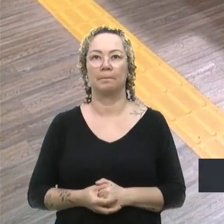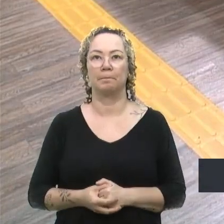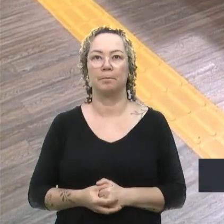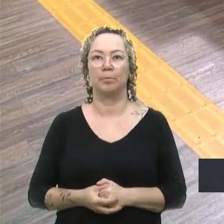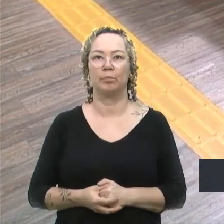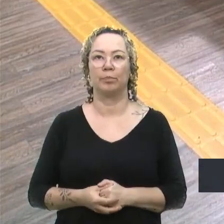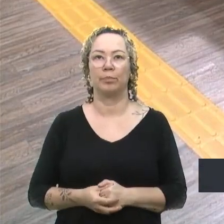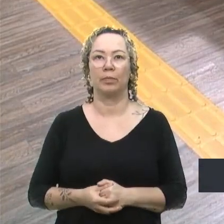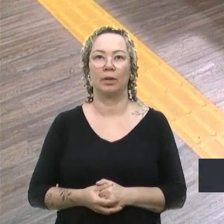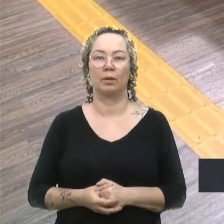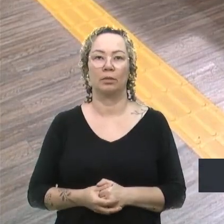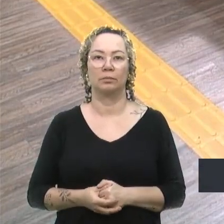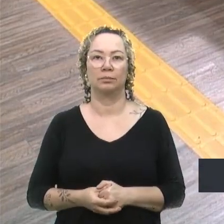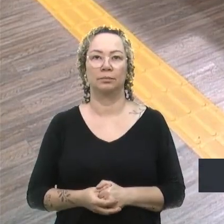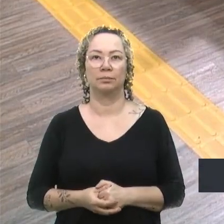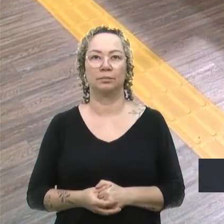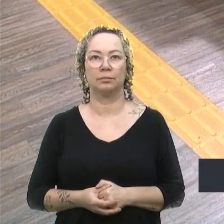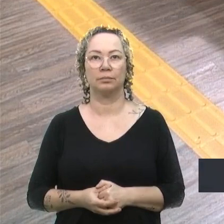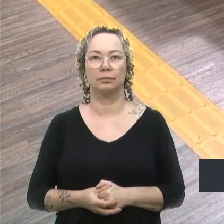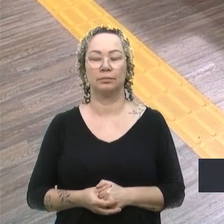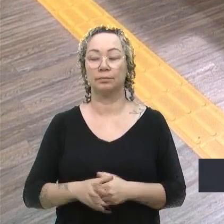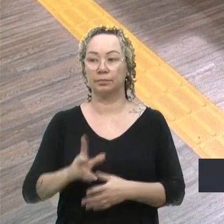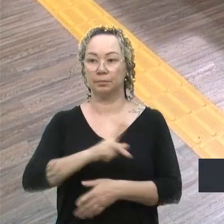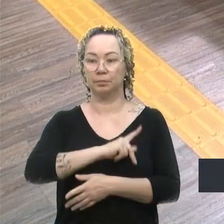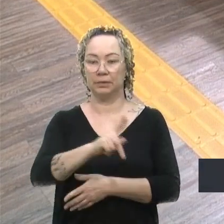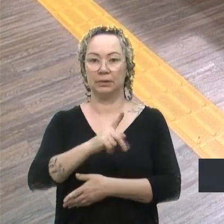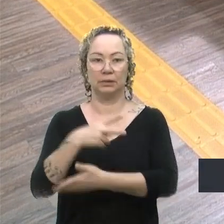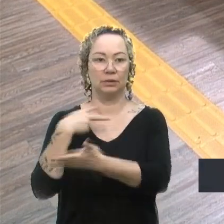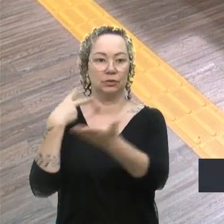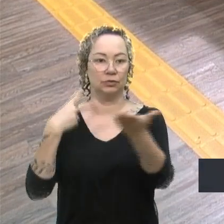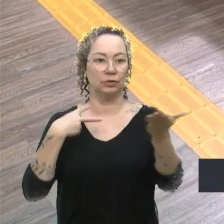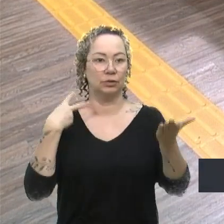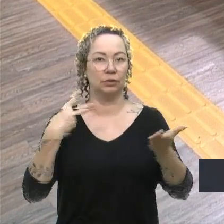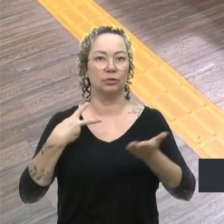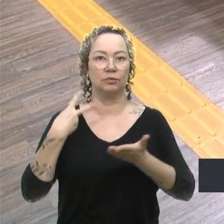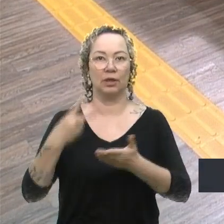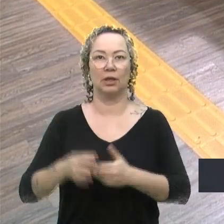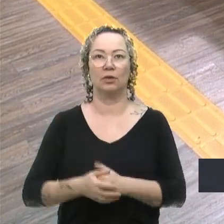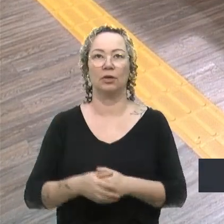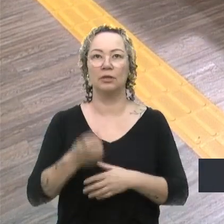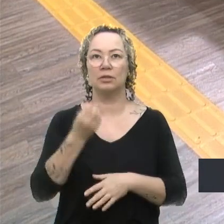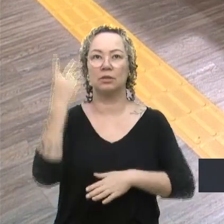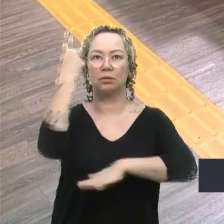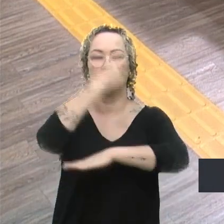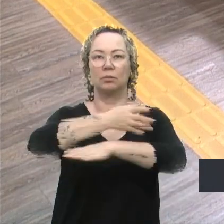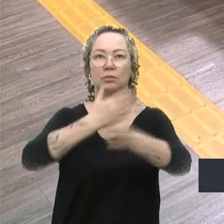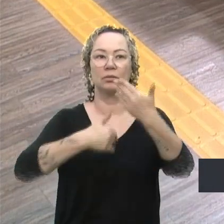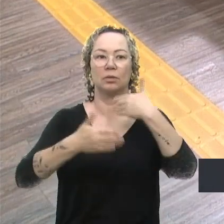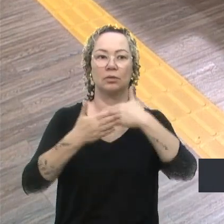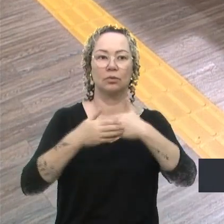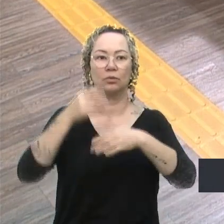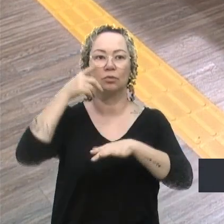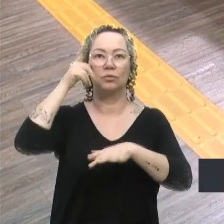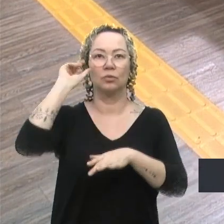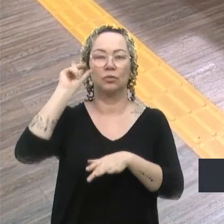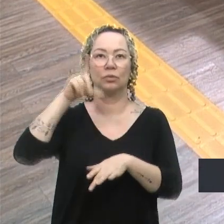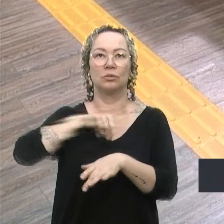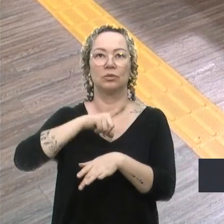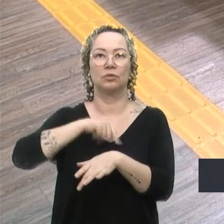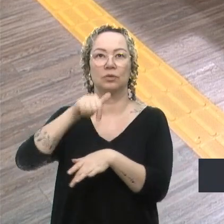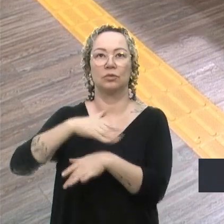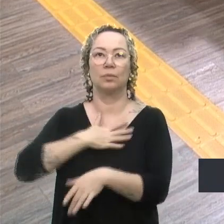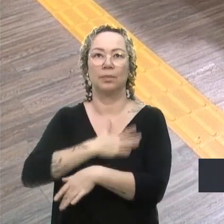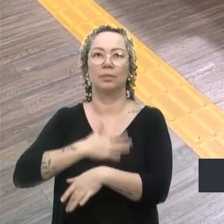Bortoluz. Senhor presidente, senhoras e senhores vereadores, bom dia a todos. Ontem tivemos a grata satisfação